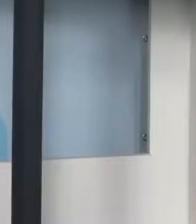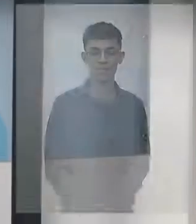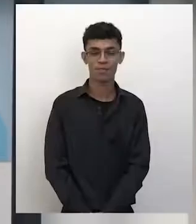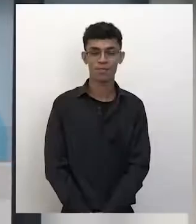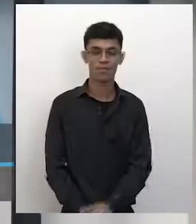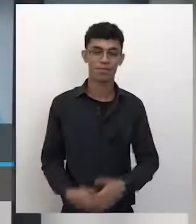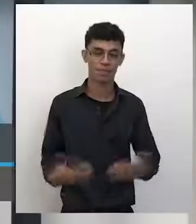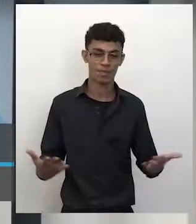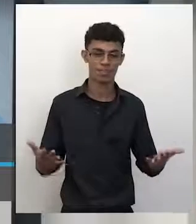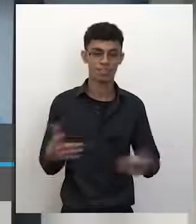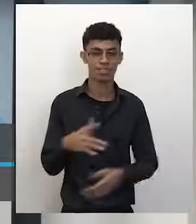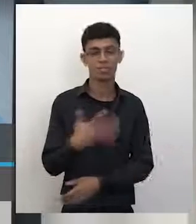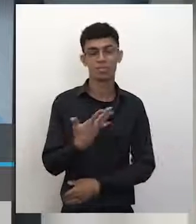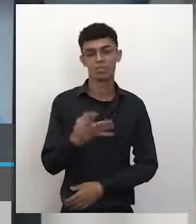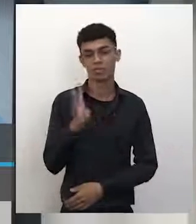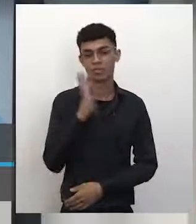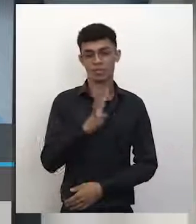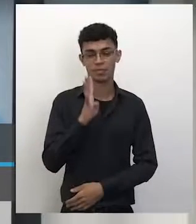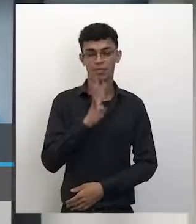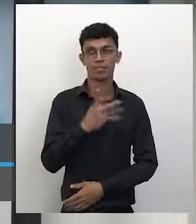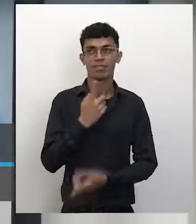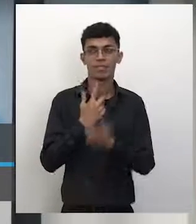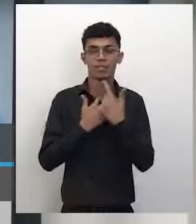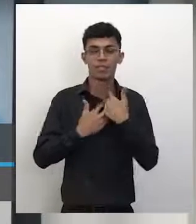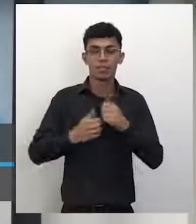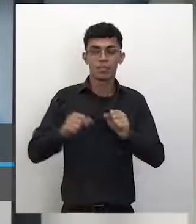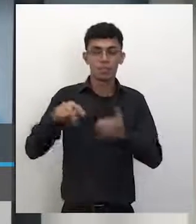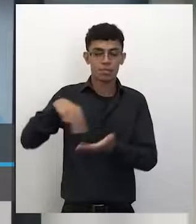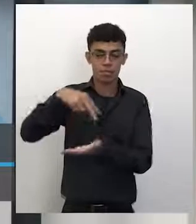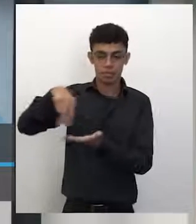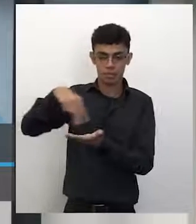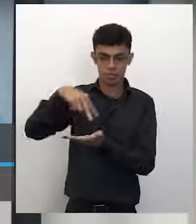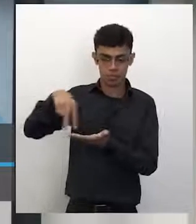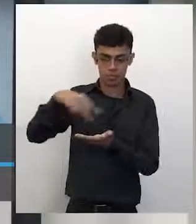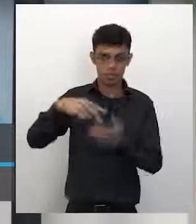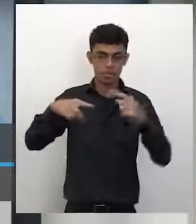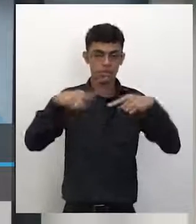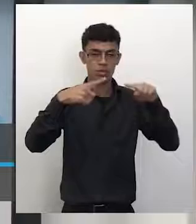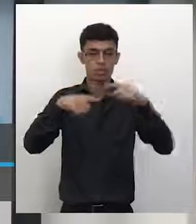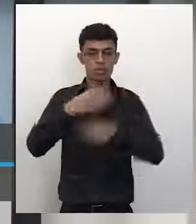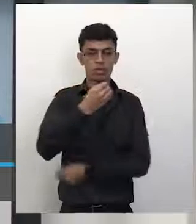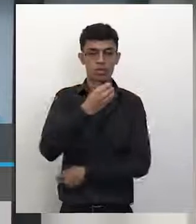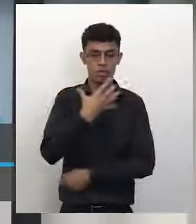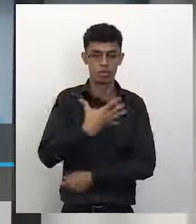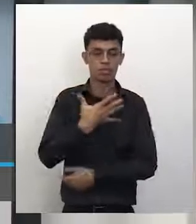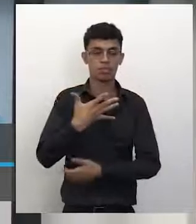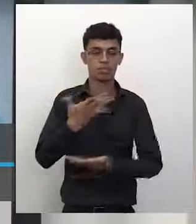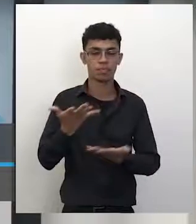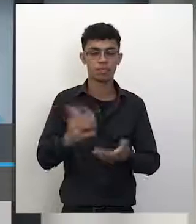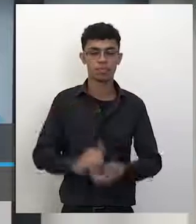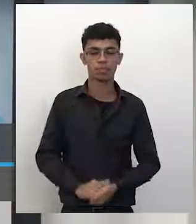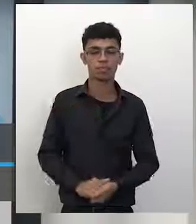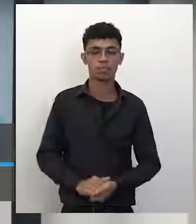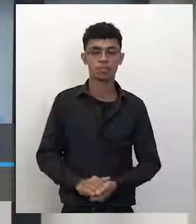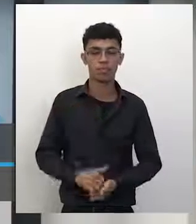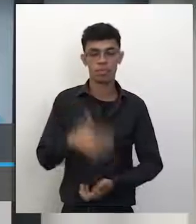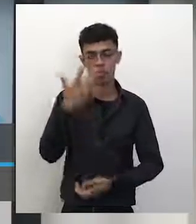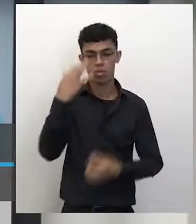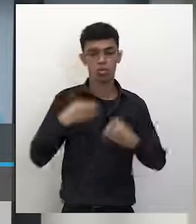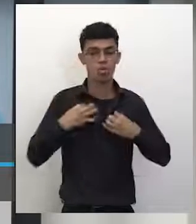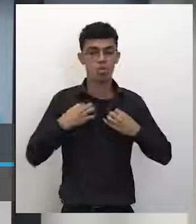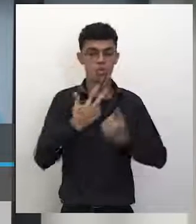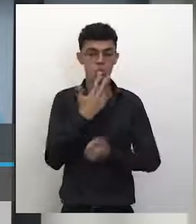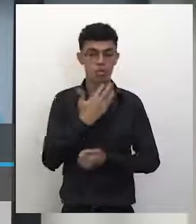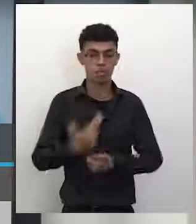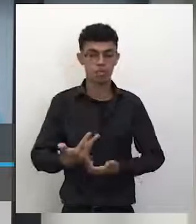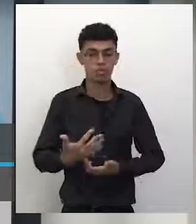E aí, turma, demais, né? Dá vontade de dançar, música animada, colorida, eu adoro, gente. A